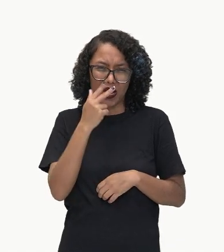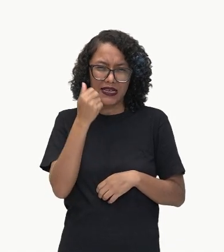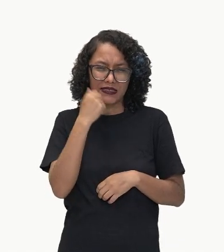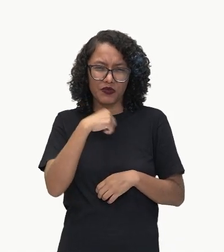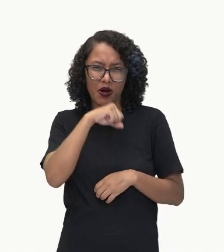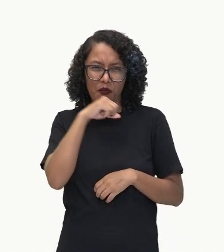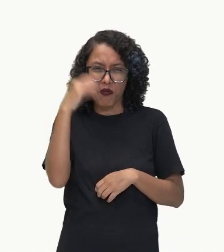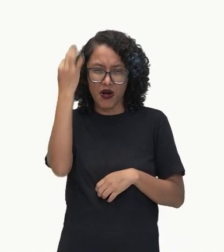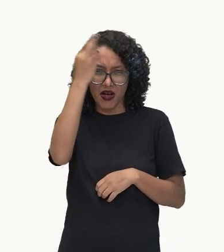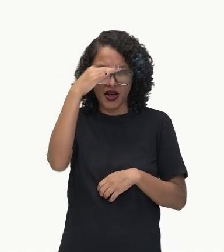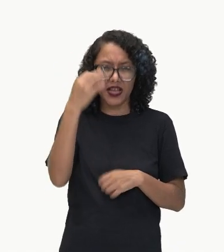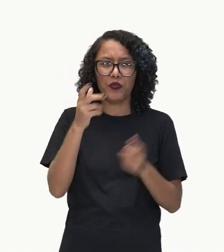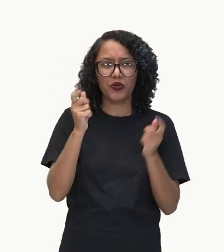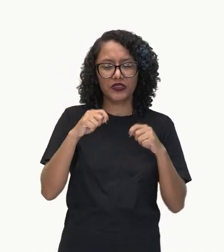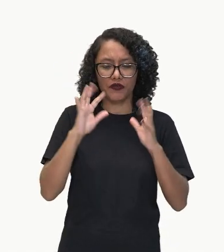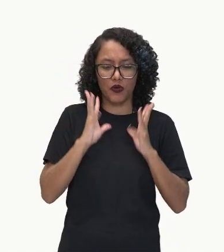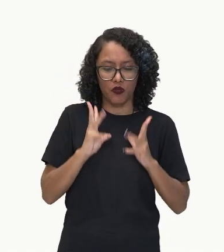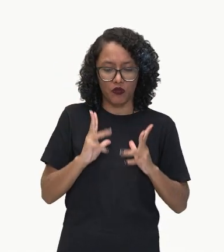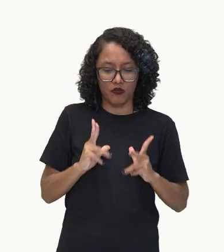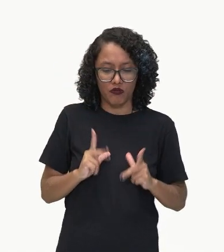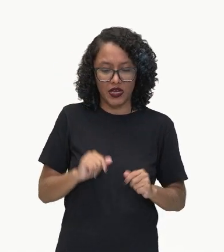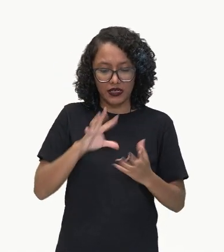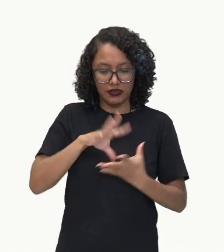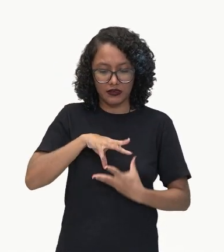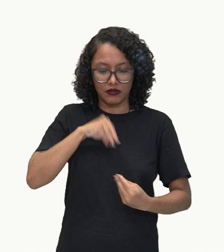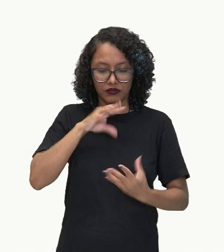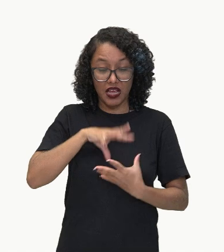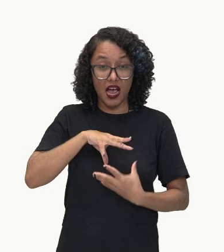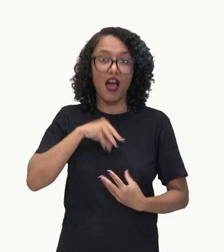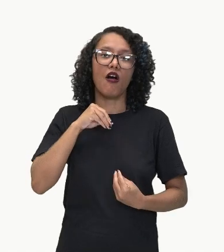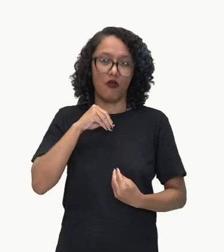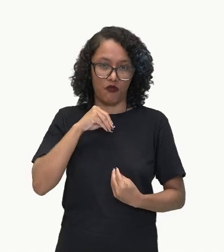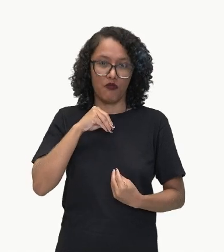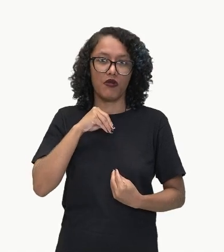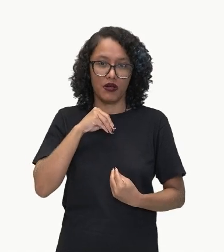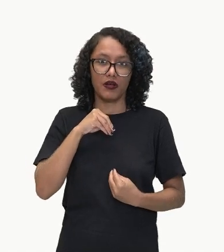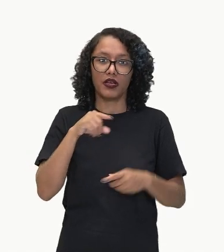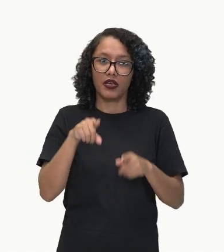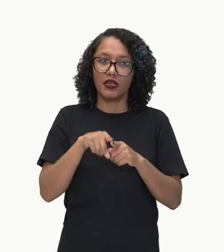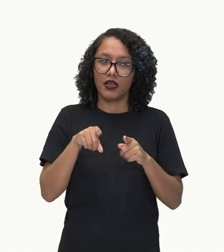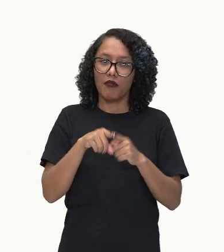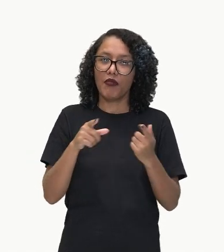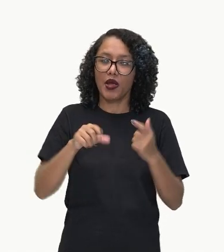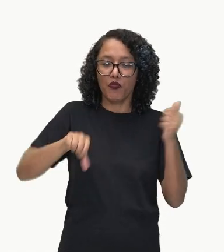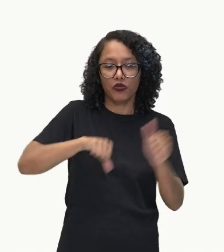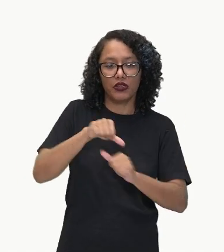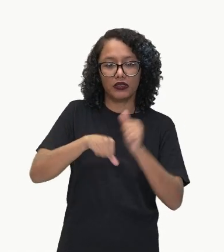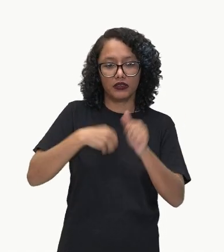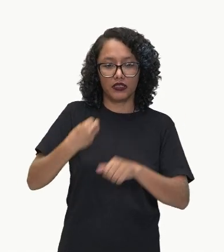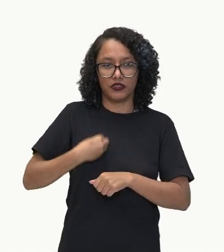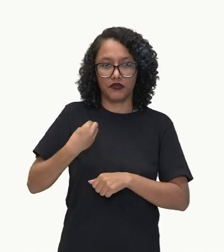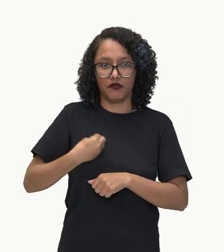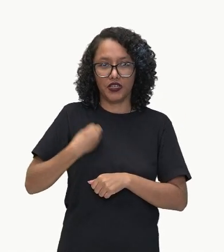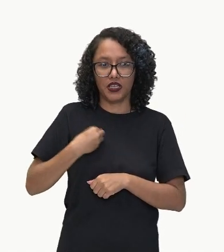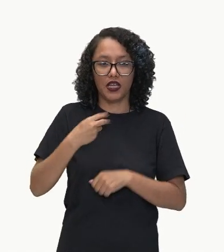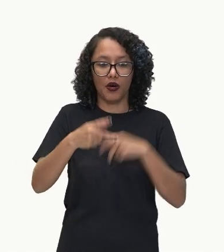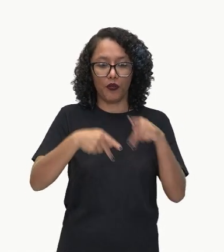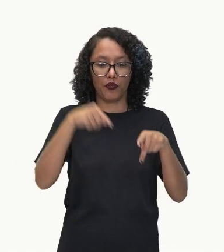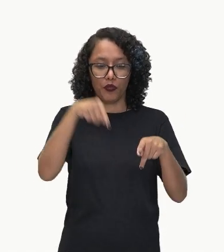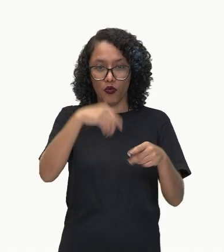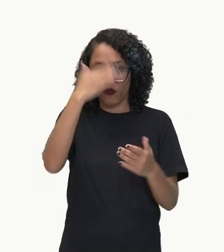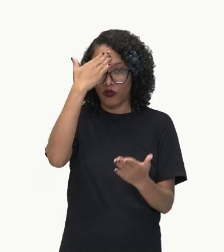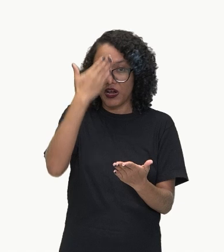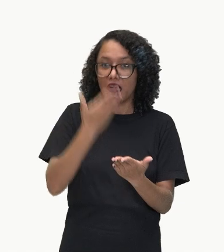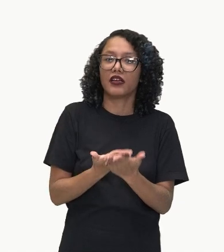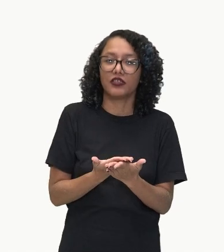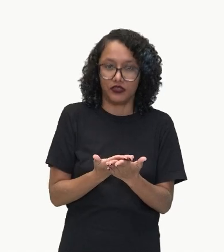purificação espiritual. E ainda a renovação para os fiéis. Então, milhões de hindus vão às margens